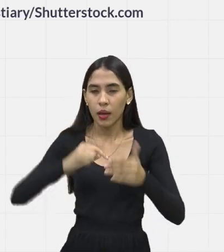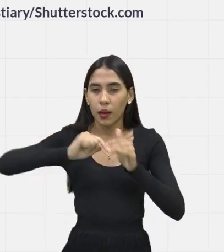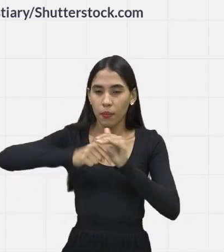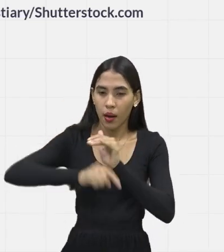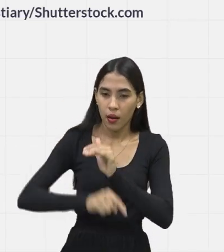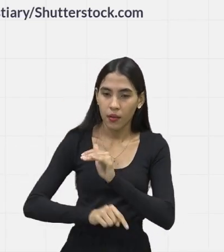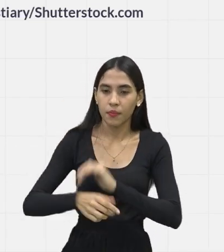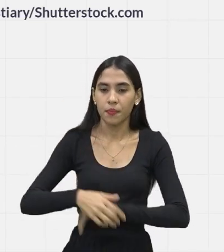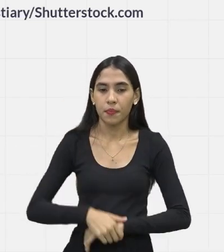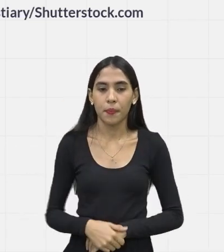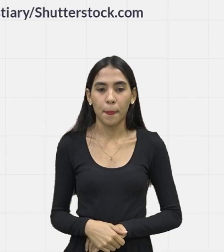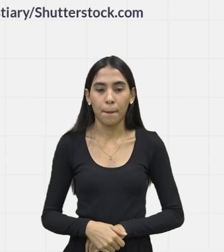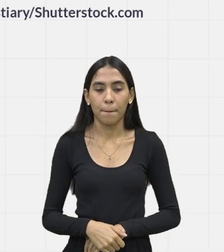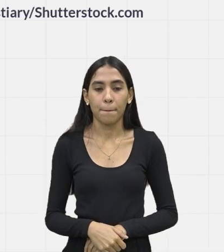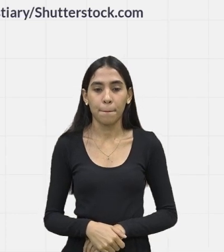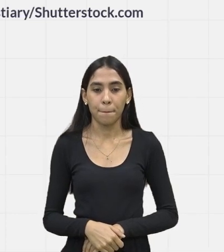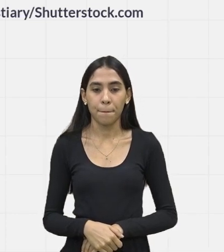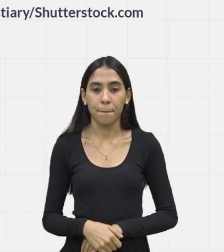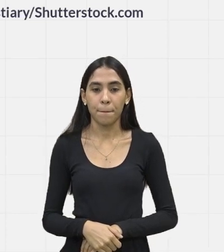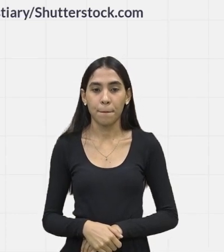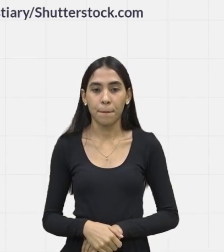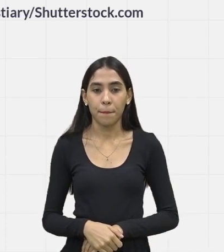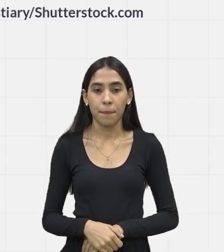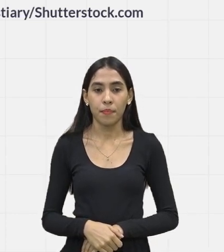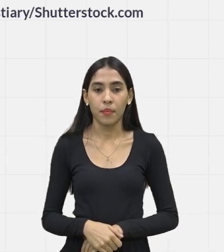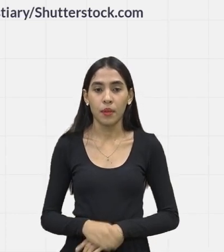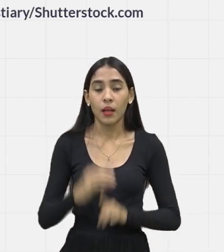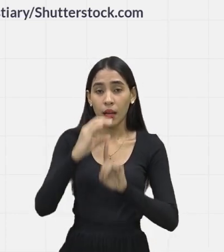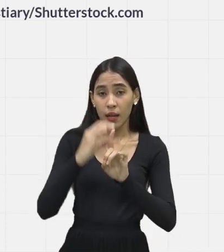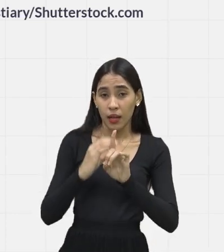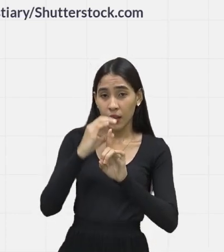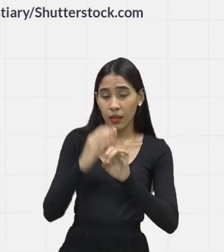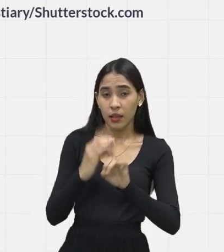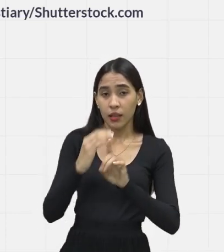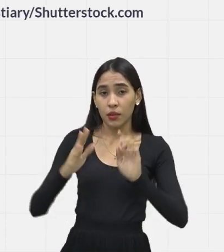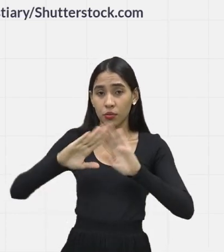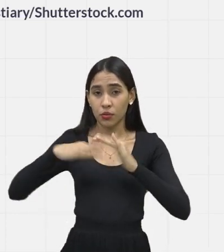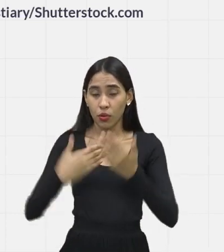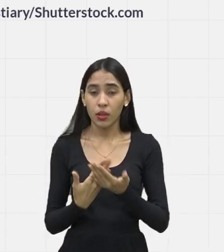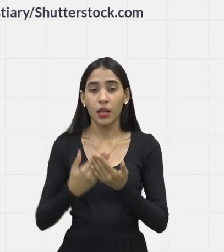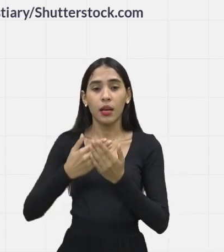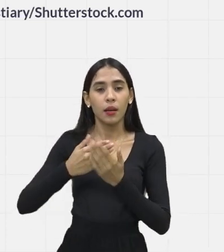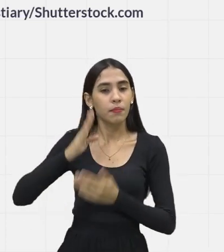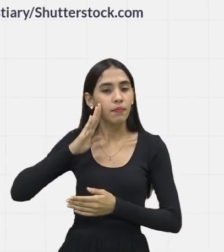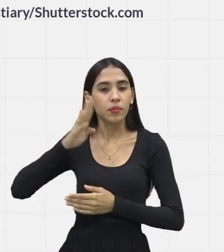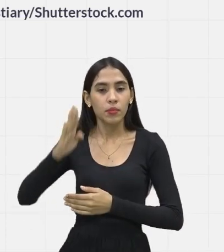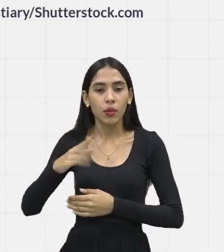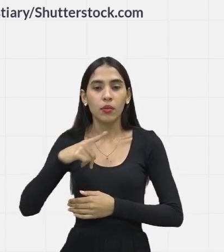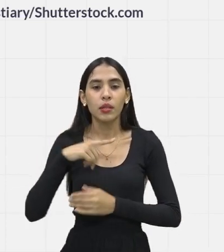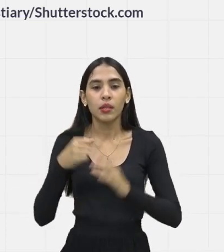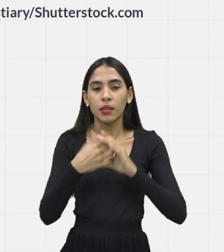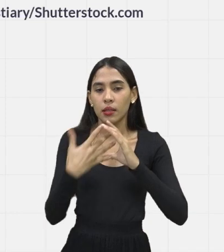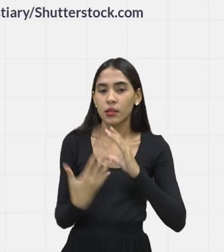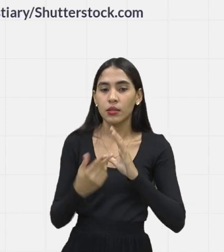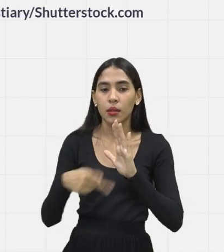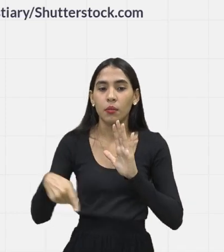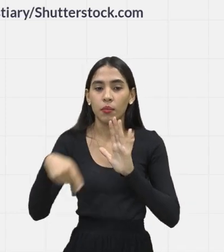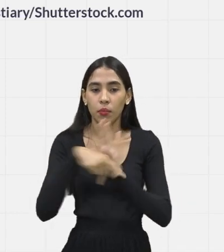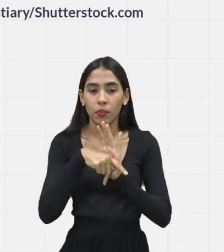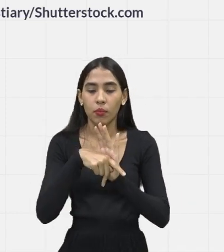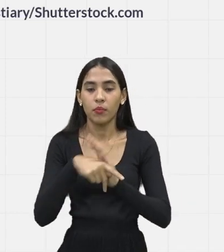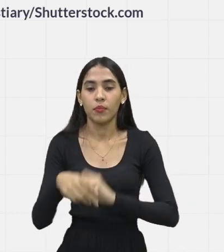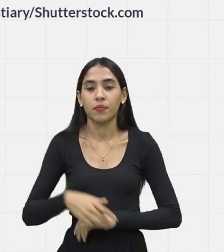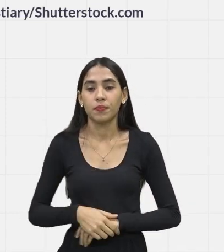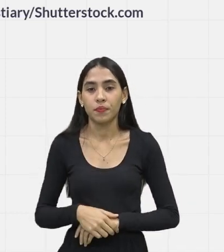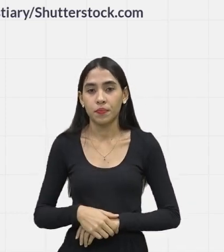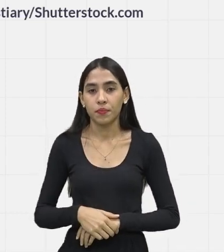unidades de estudo. O calendário escolar específico de série, ele vai adquirir características próprias, aí novamente,